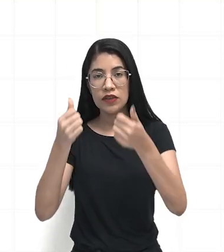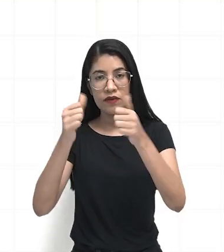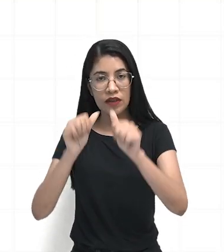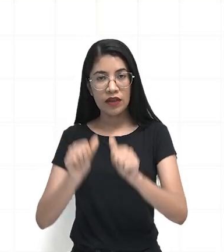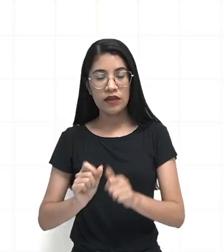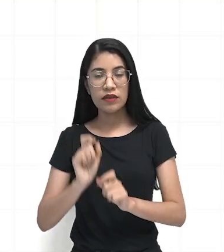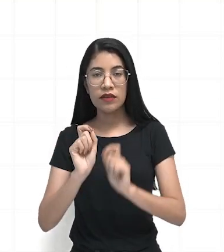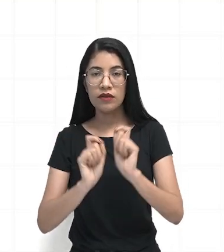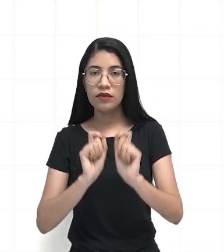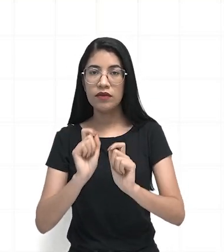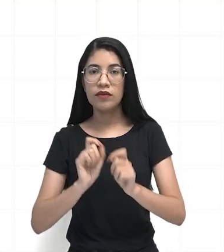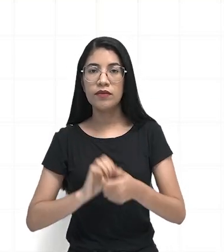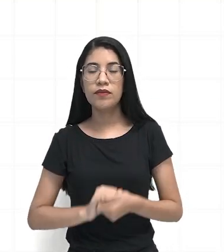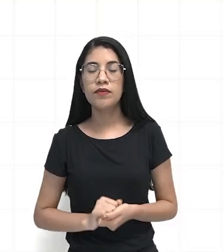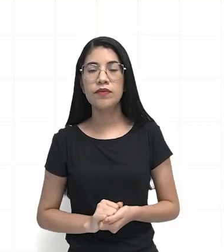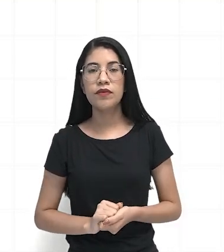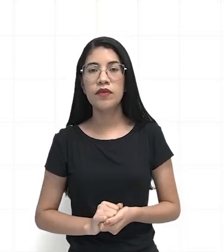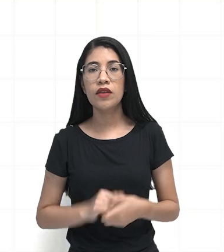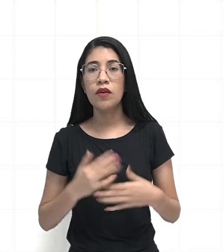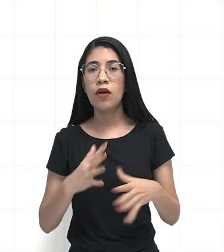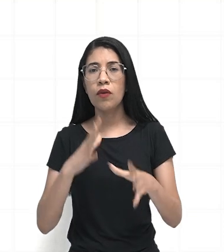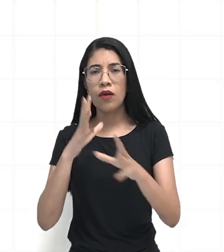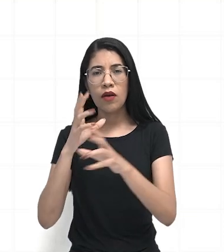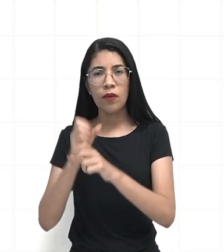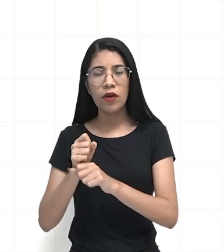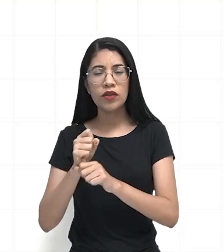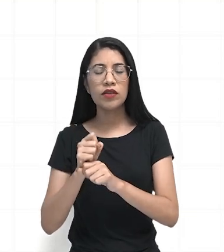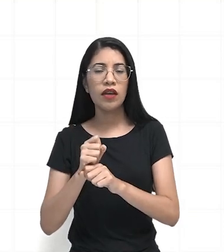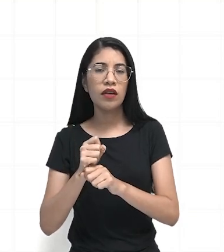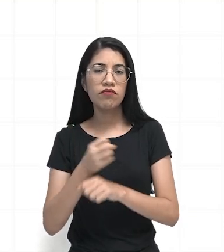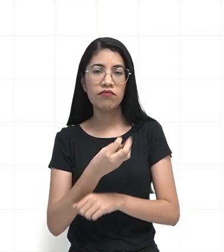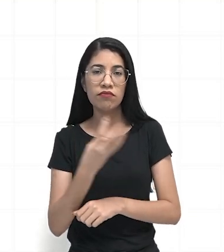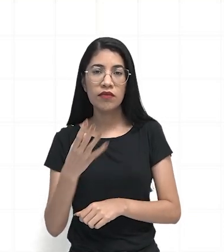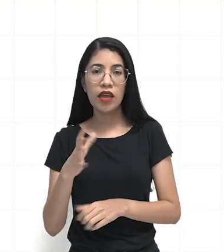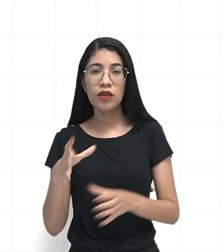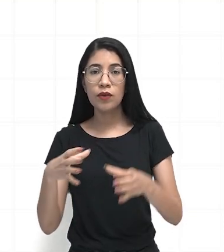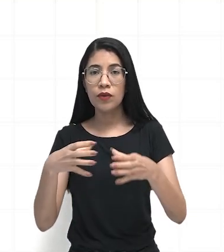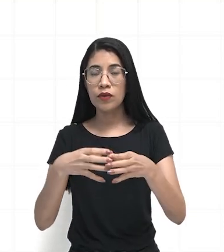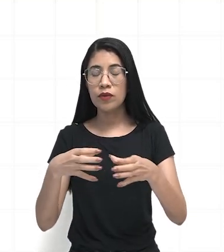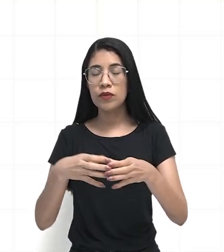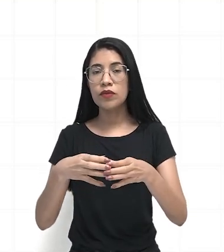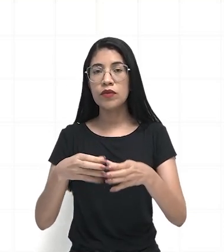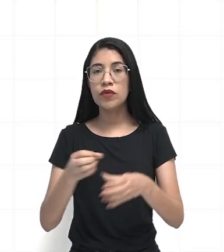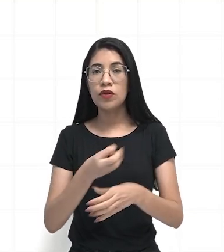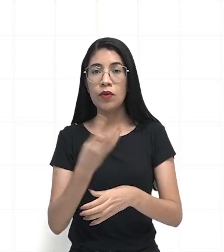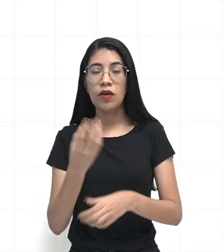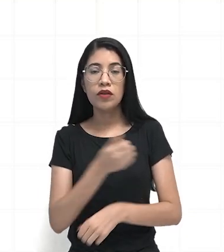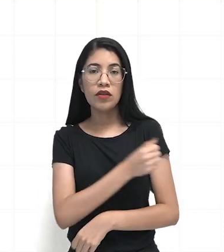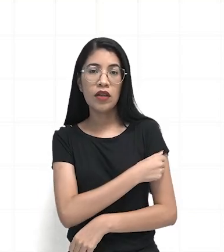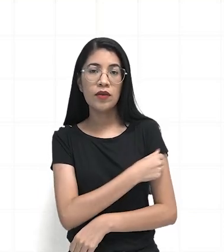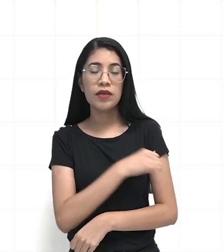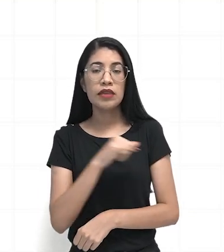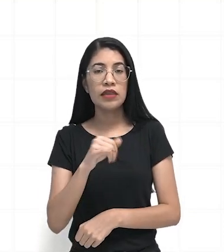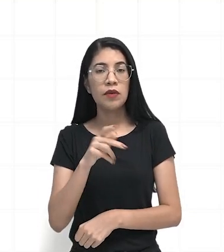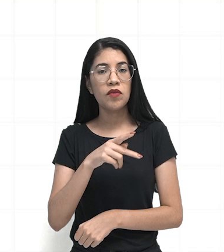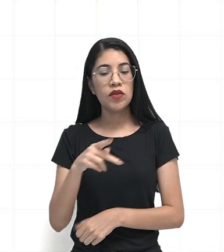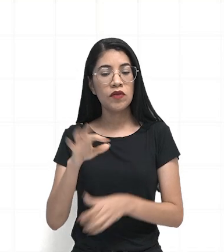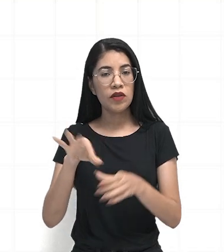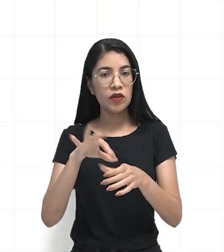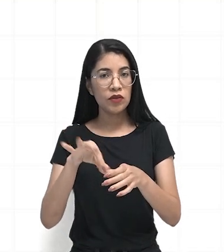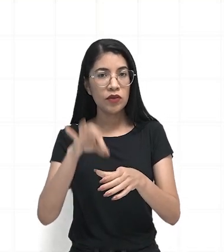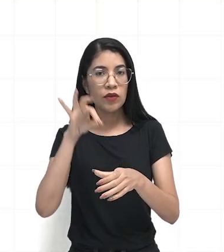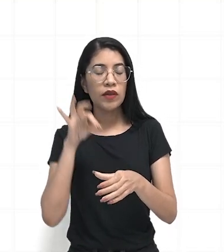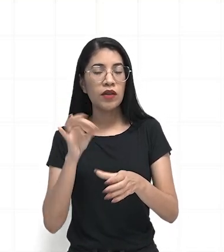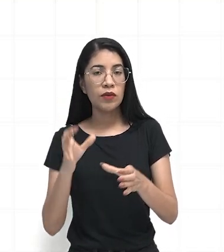aí. Qual é o espaço amostral dessa turma? Ou seja, se ela vai fazer um sorteio na